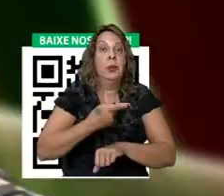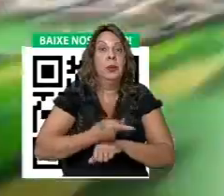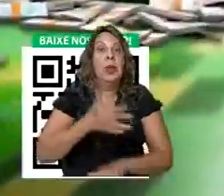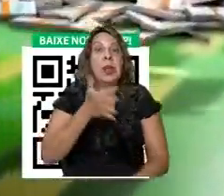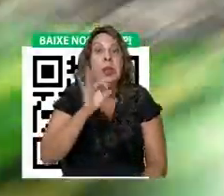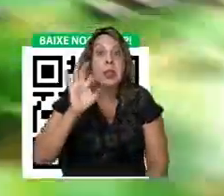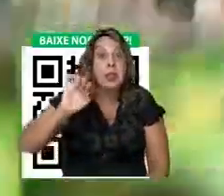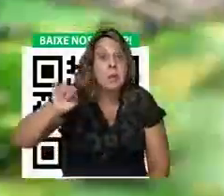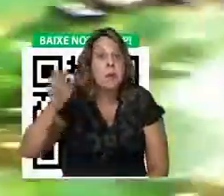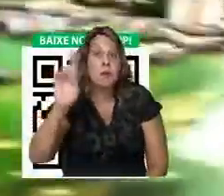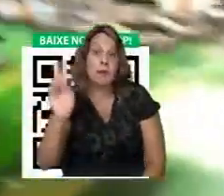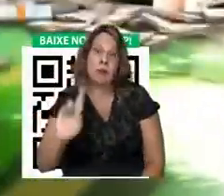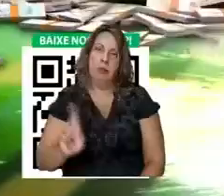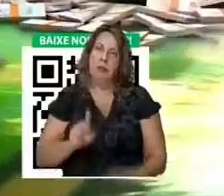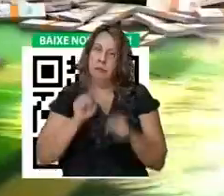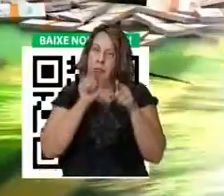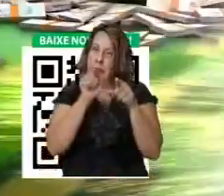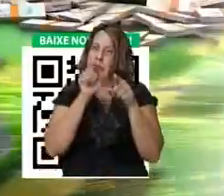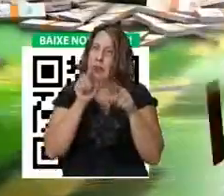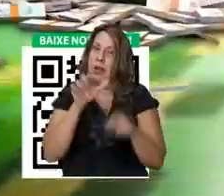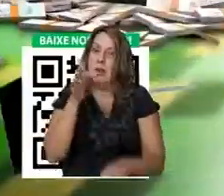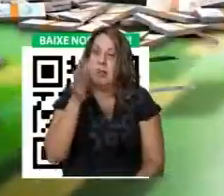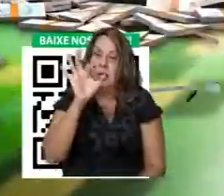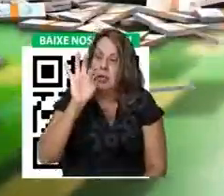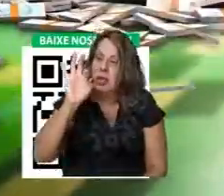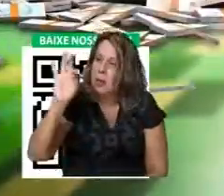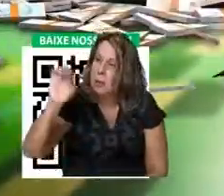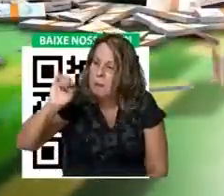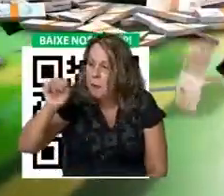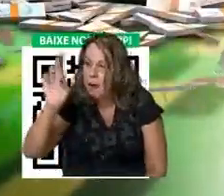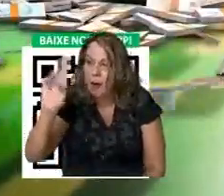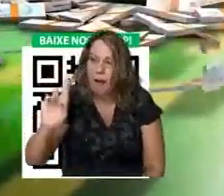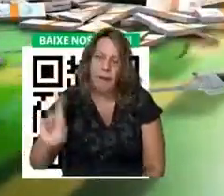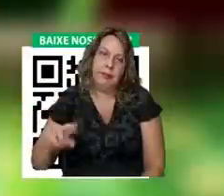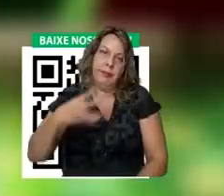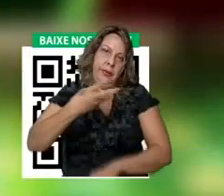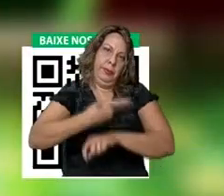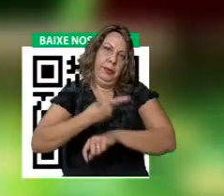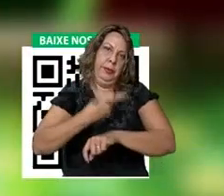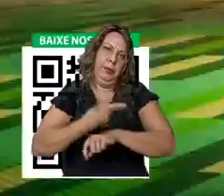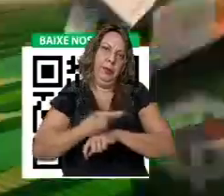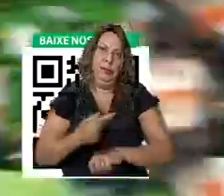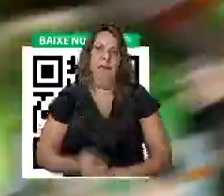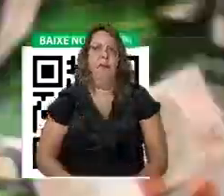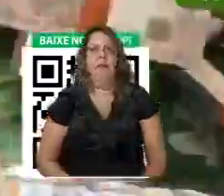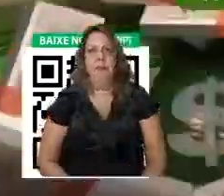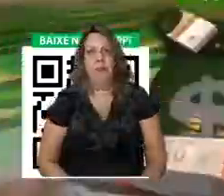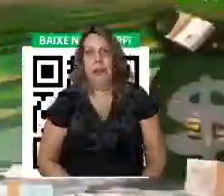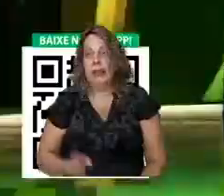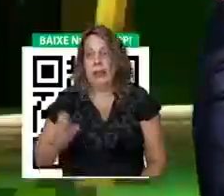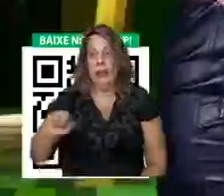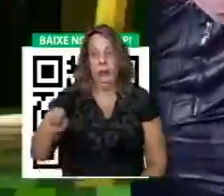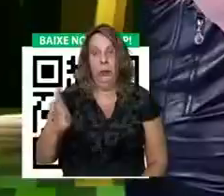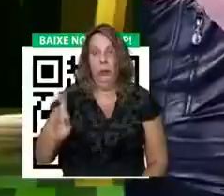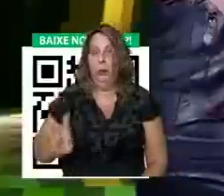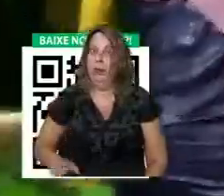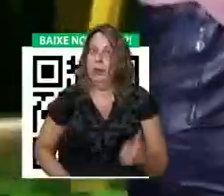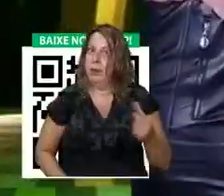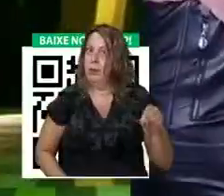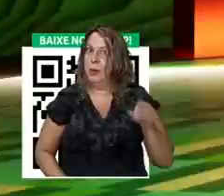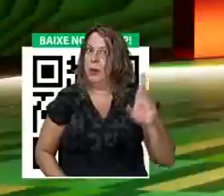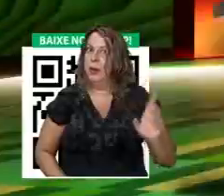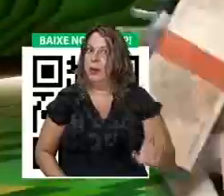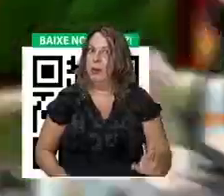são 100 mil reais pra você, isso mesmo! 100 mil reais no quarto prêmio! E tem mais, viu? 5 mil no primeiro prêmio, 6